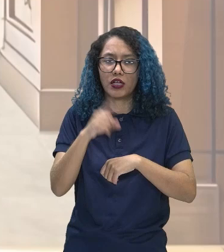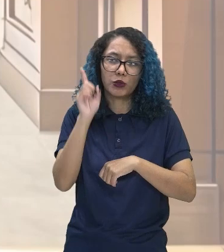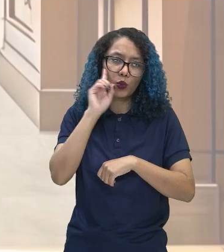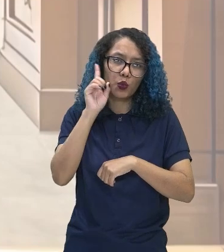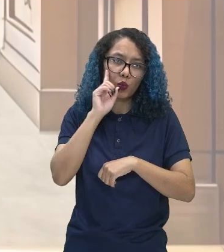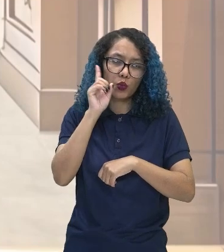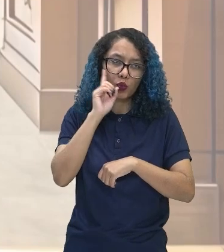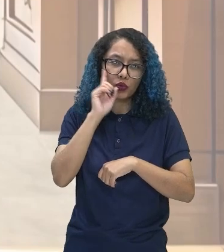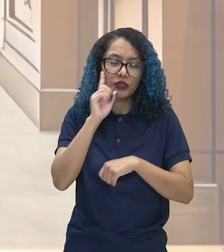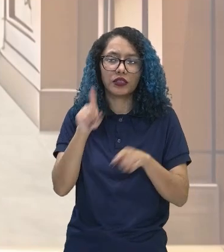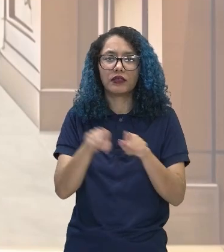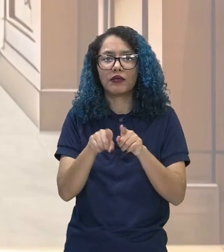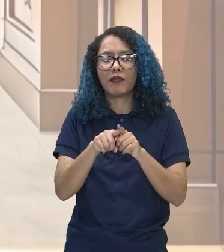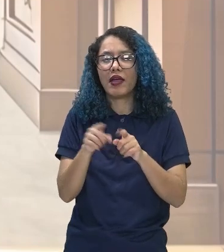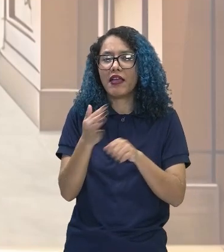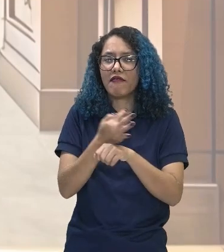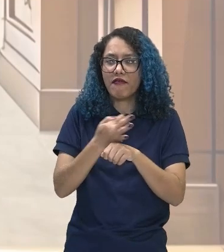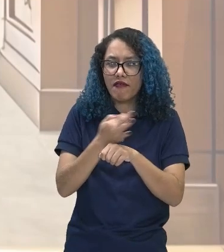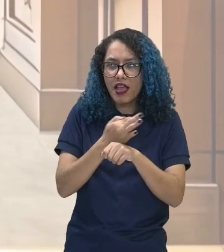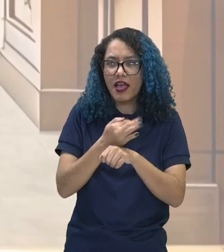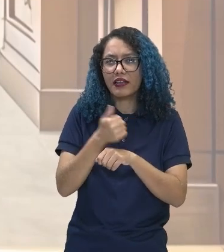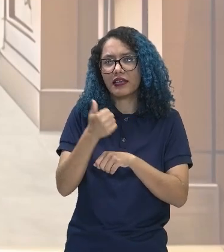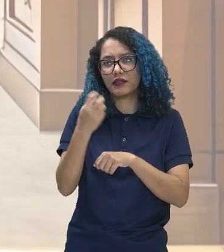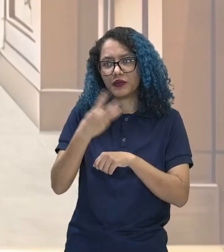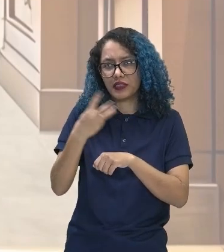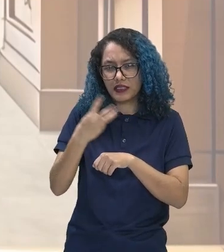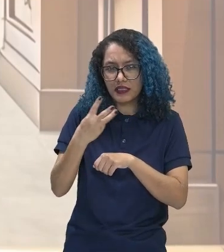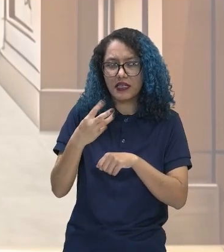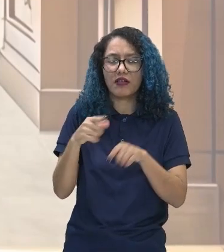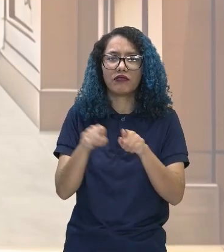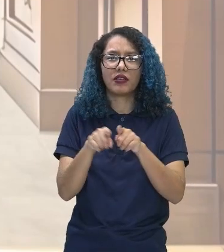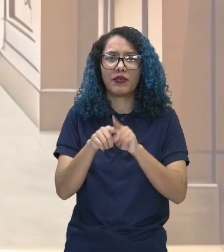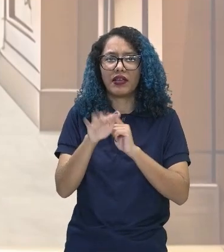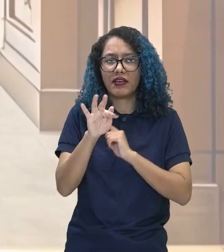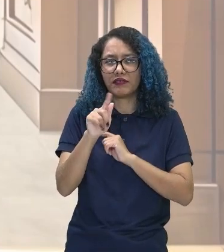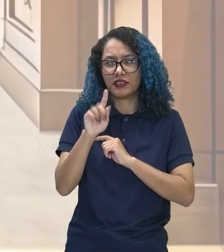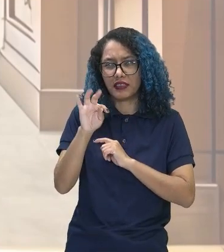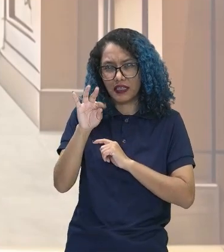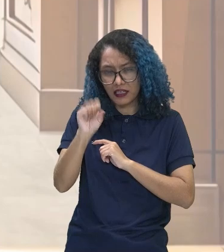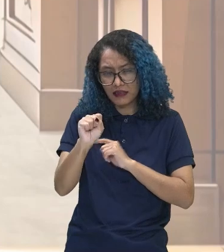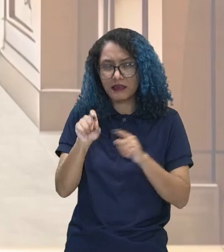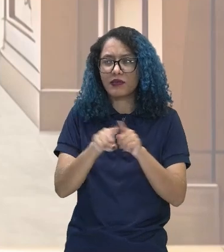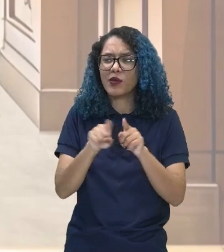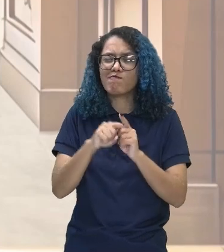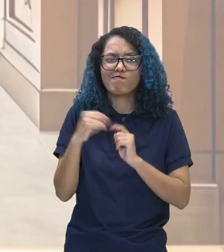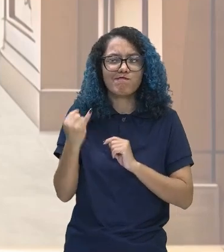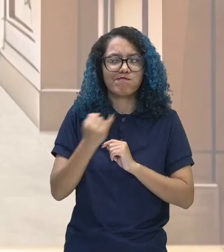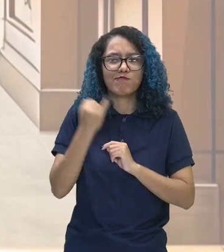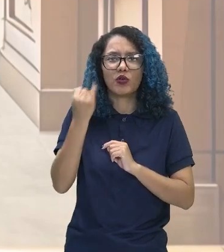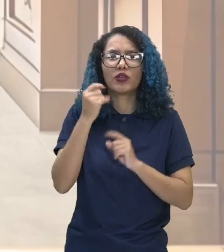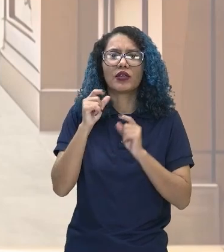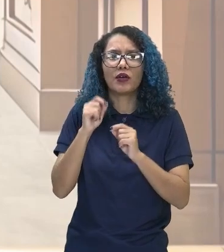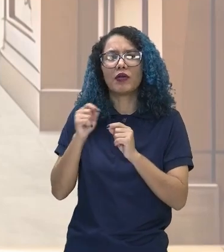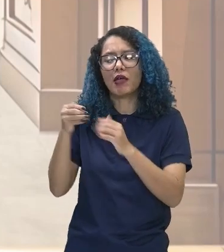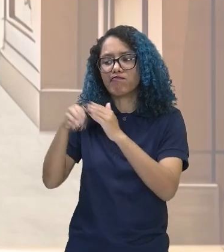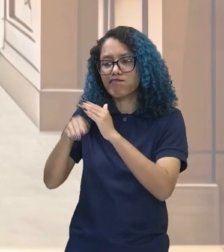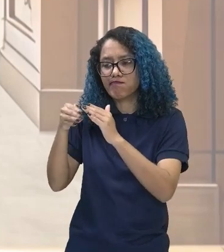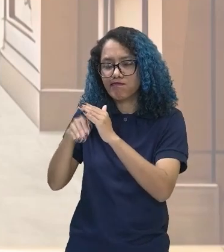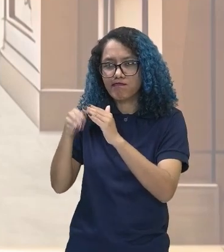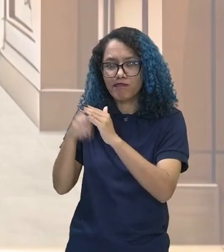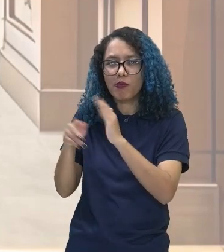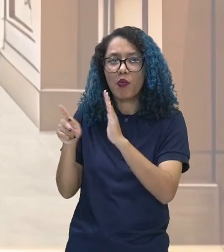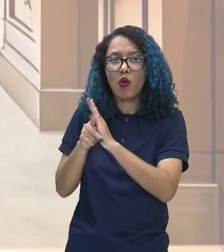diariamente, férias, 13º, o FGTS, que é um ponto muito importante, que é uma reserva financeira do